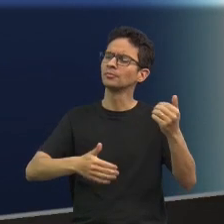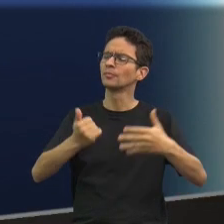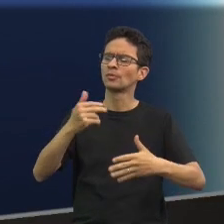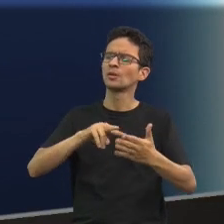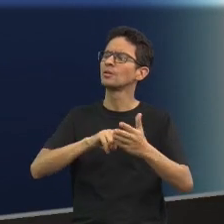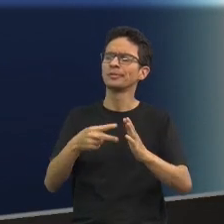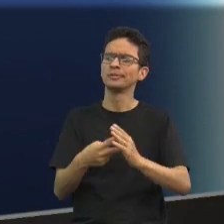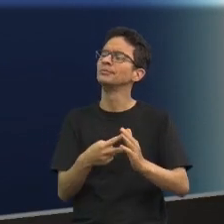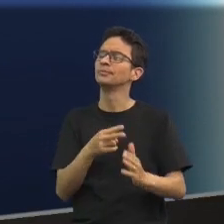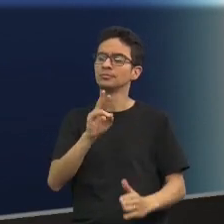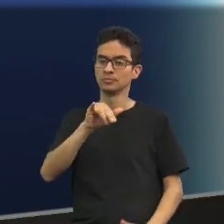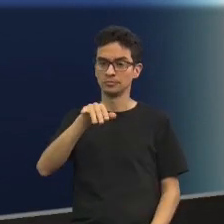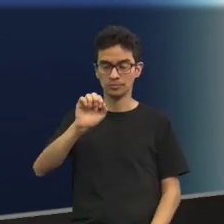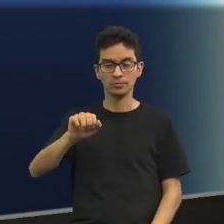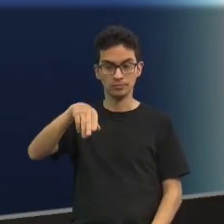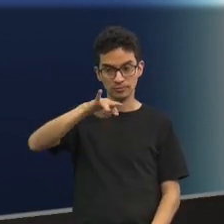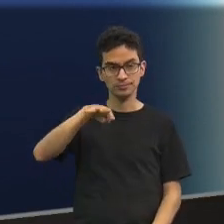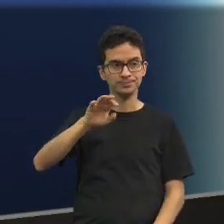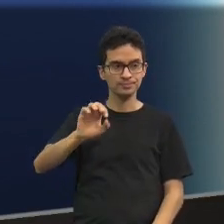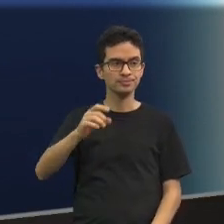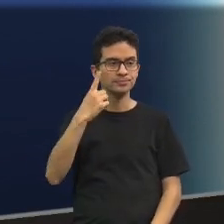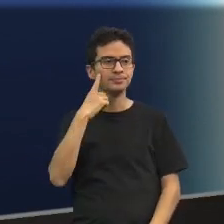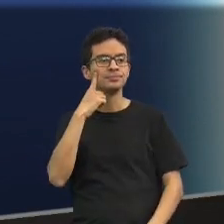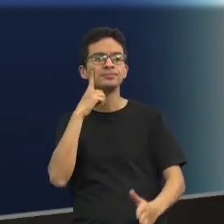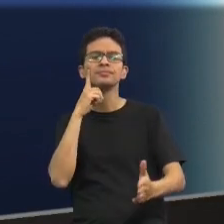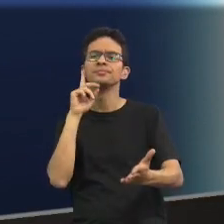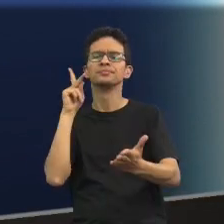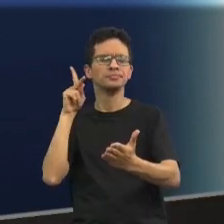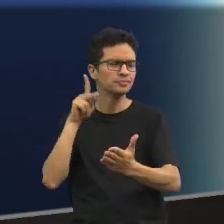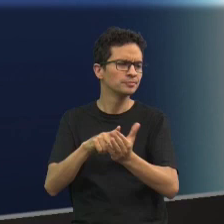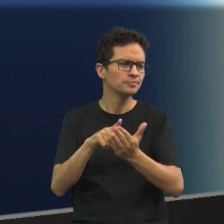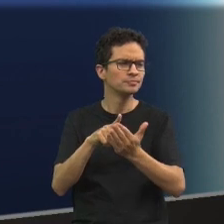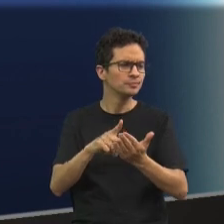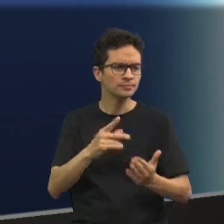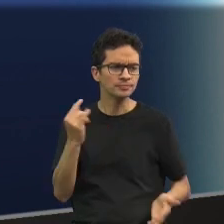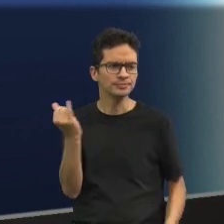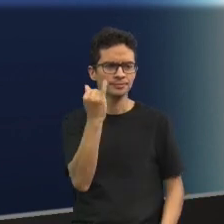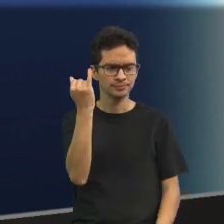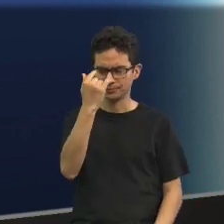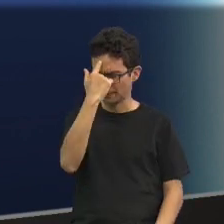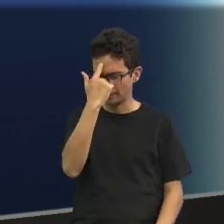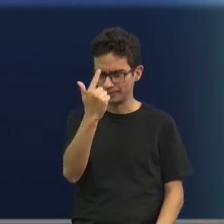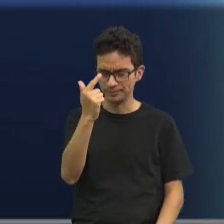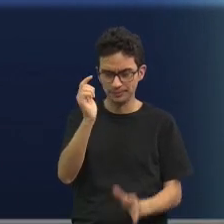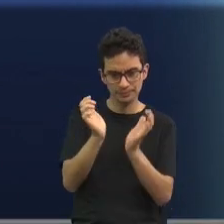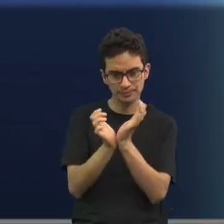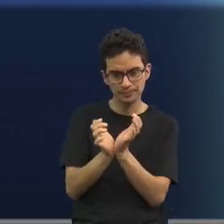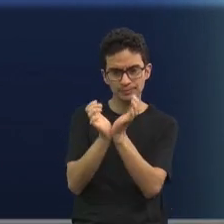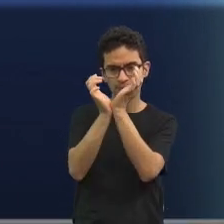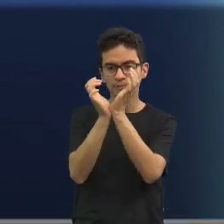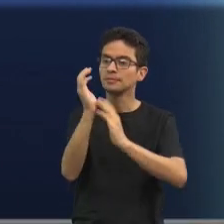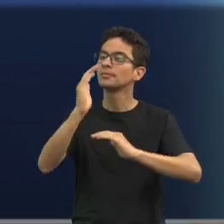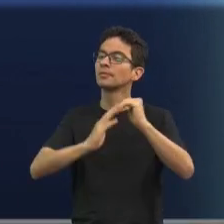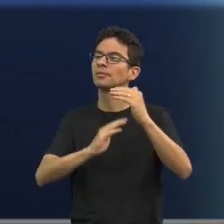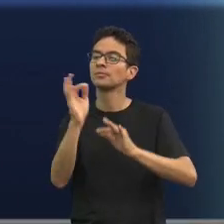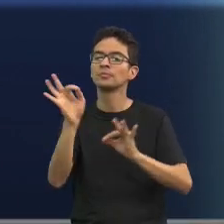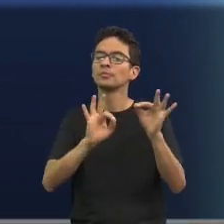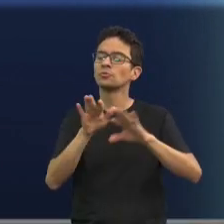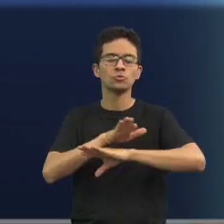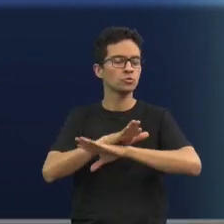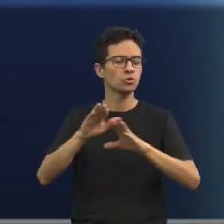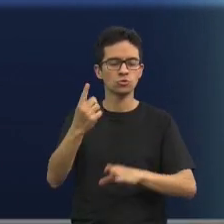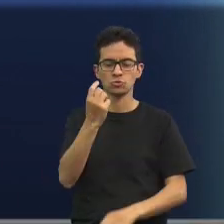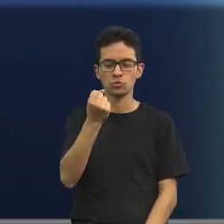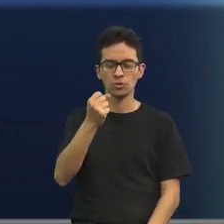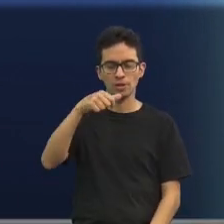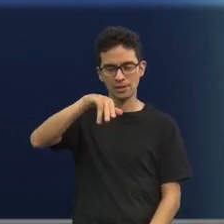que a unidade que late e vamos anunciar da parte realmente importante considere que a taça seja feita apenas com o ouro 18